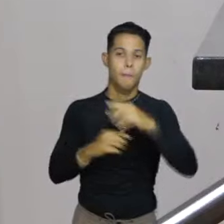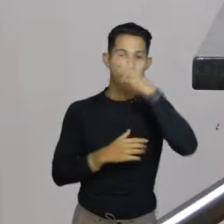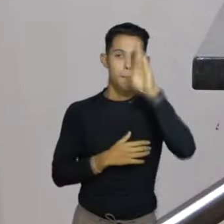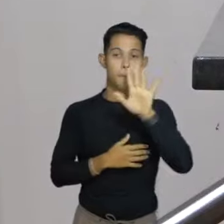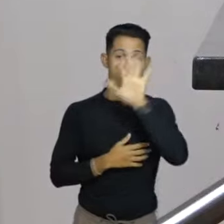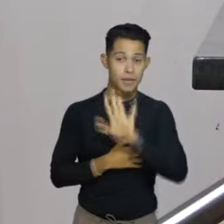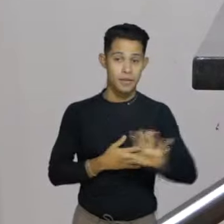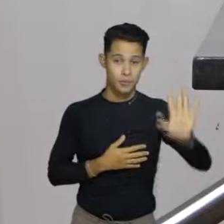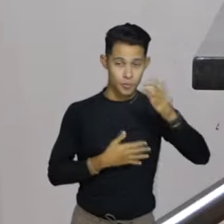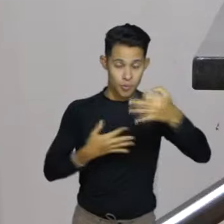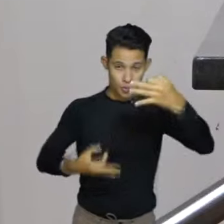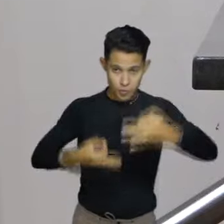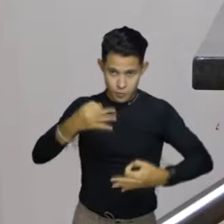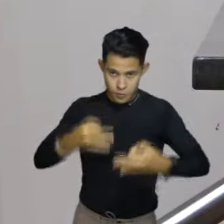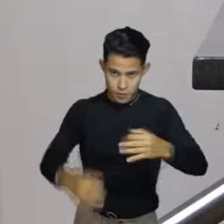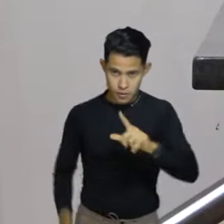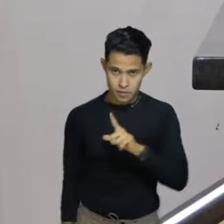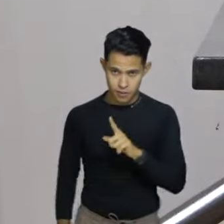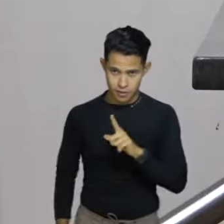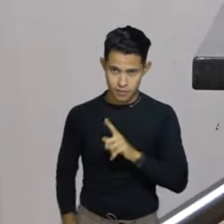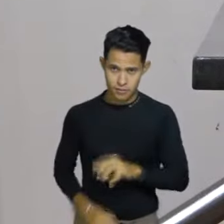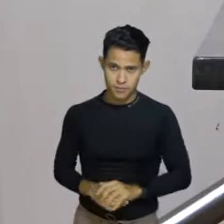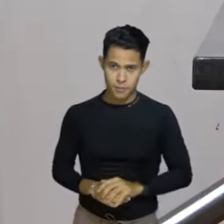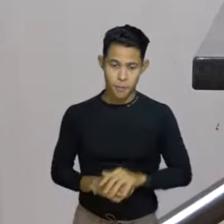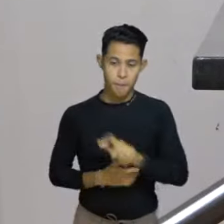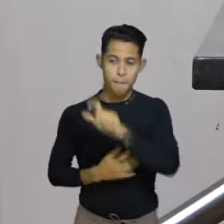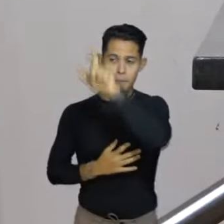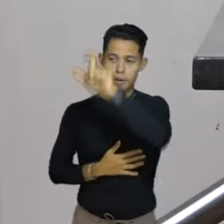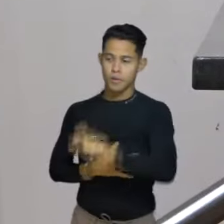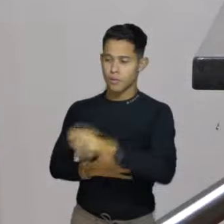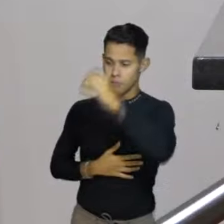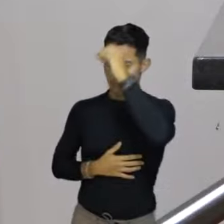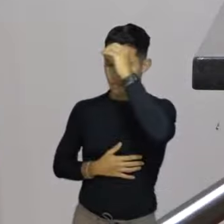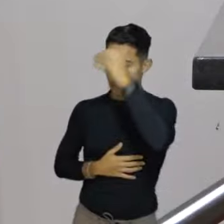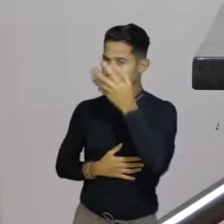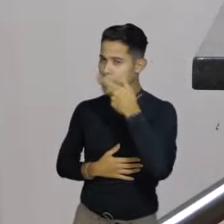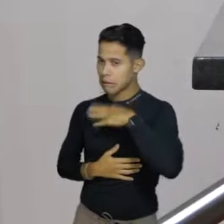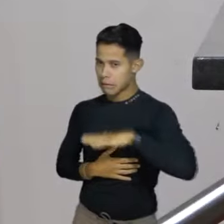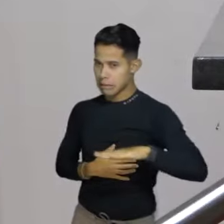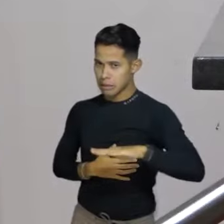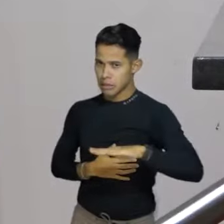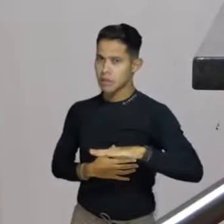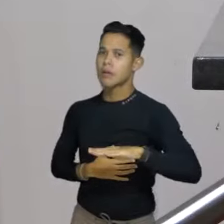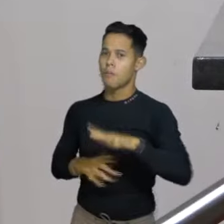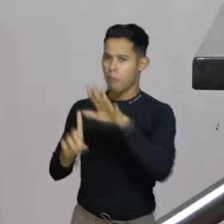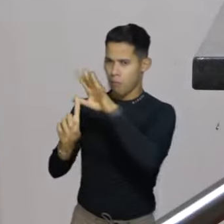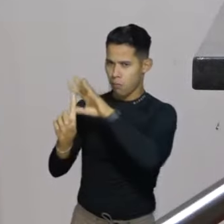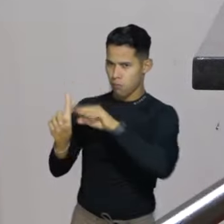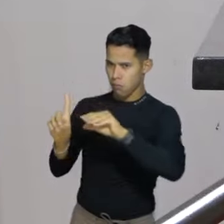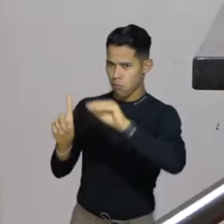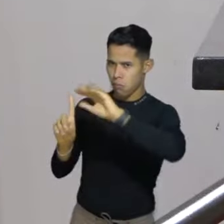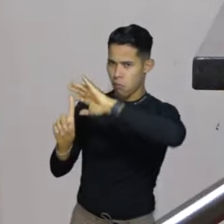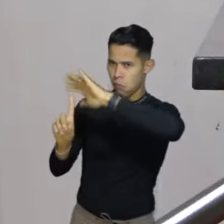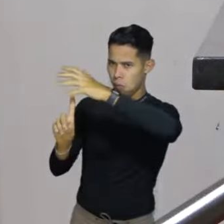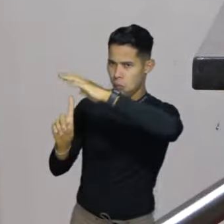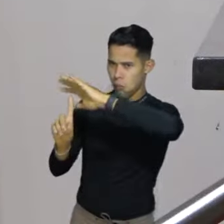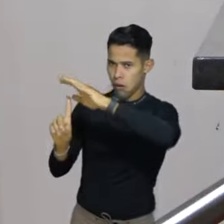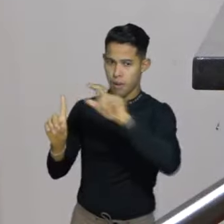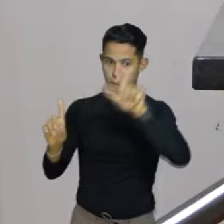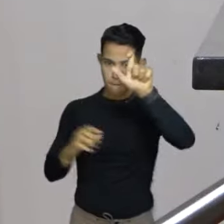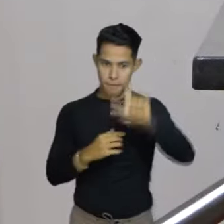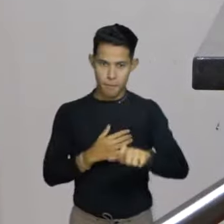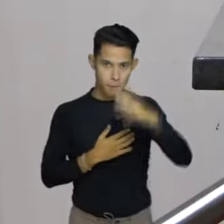no Brasil o Inocente a criança é abusada o pedófilo no mesmo dia na audiência de